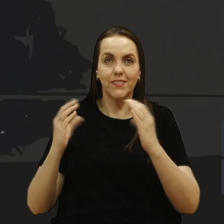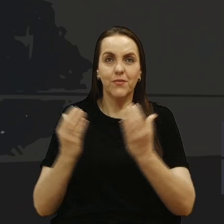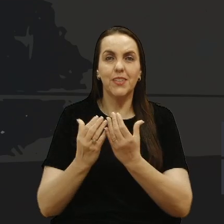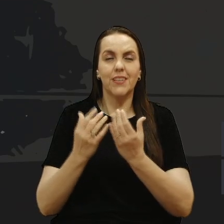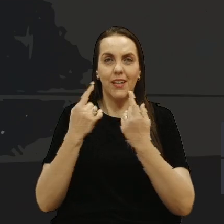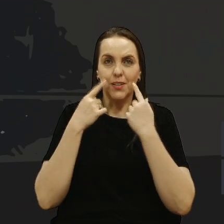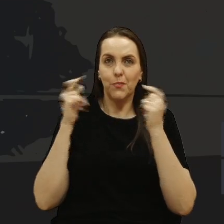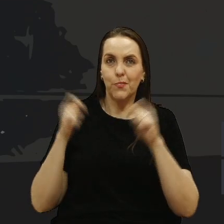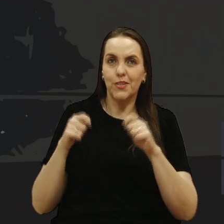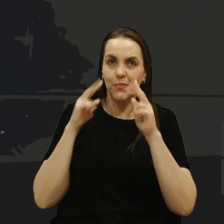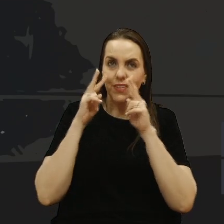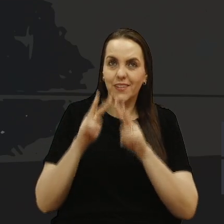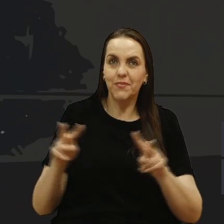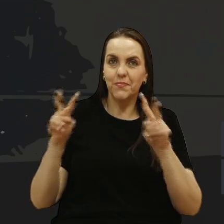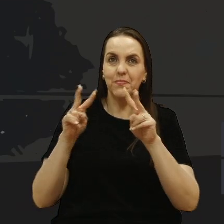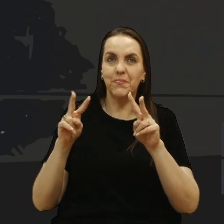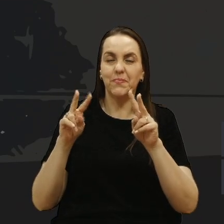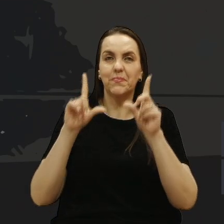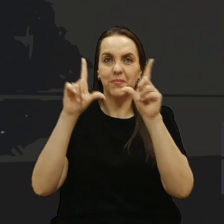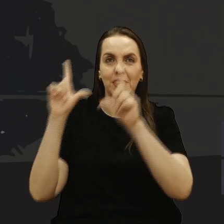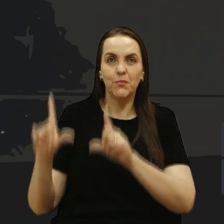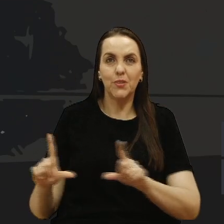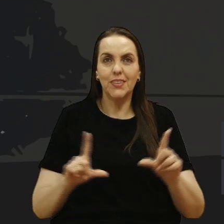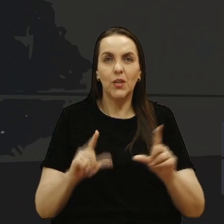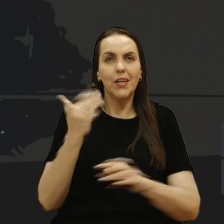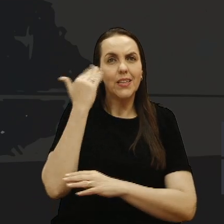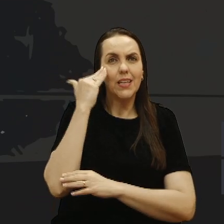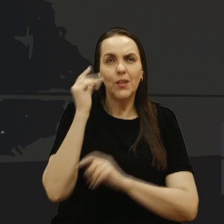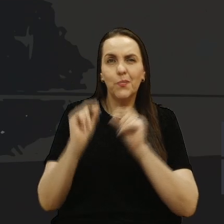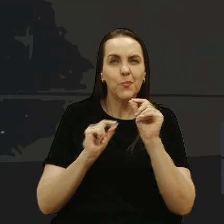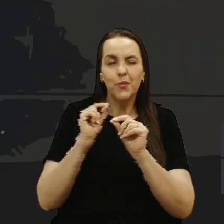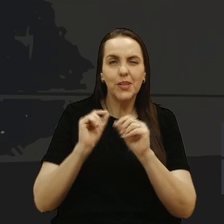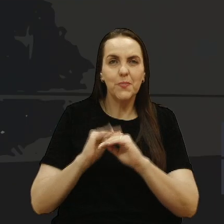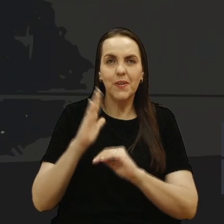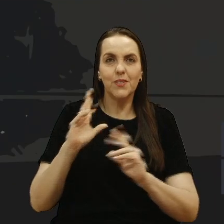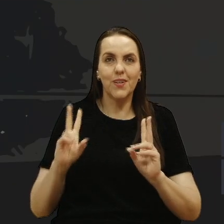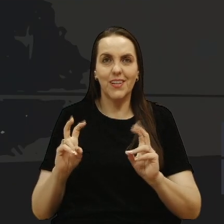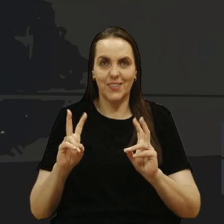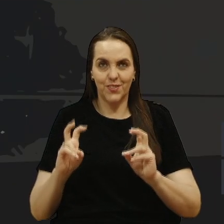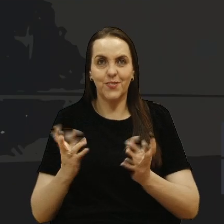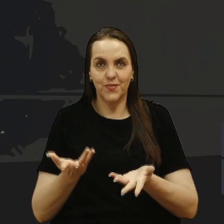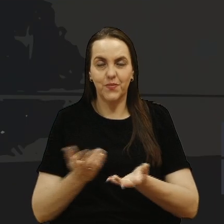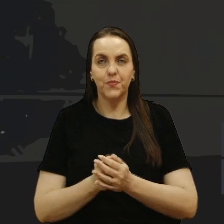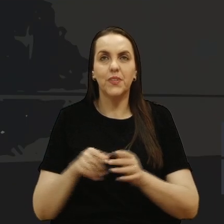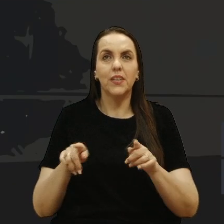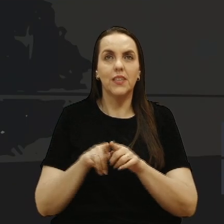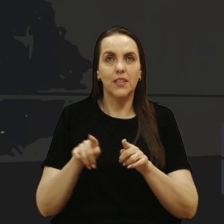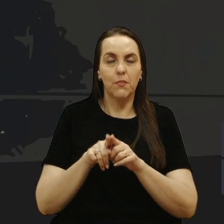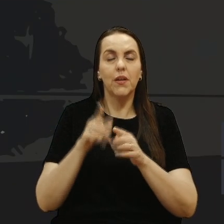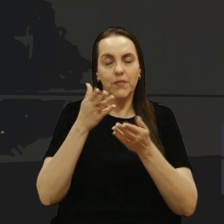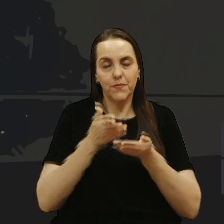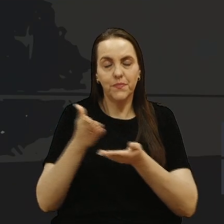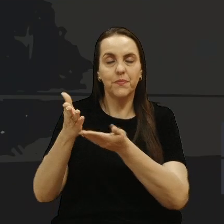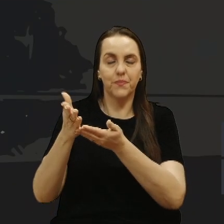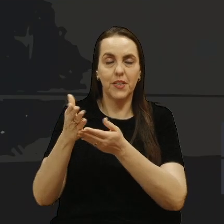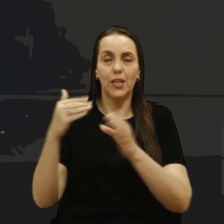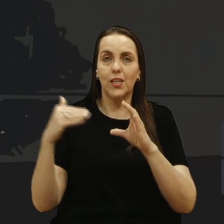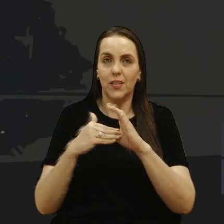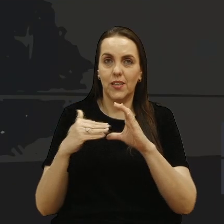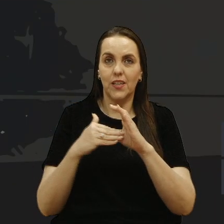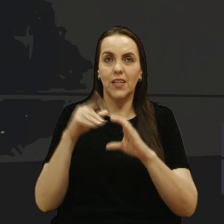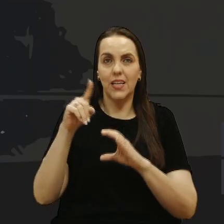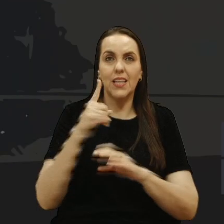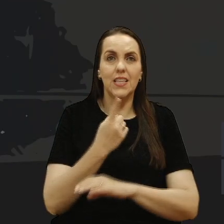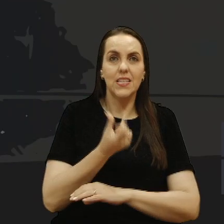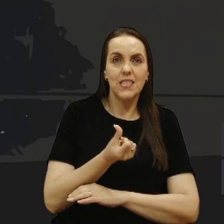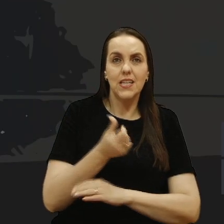conferir a exposição e entender um pouquinho mais do que a gente está falando, e depois disso ela vai seguir para o Világio Caxias, de 16